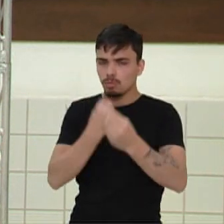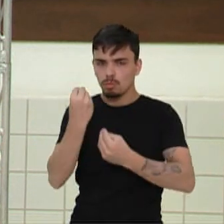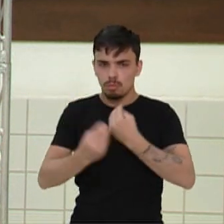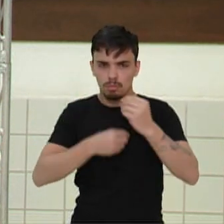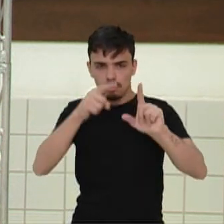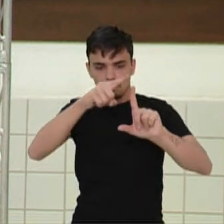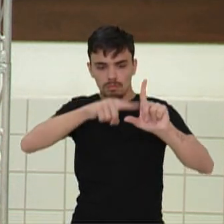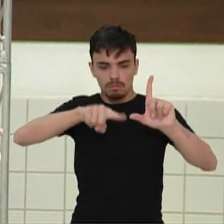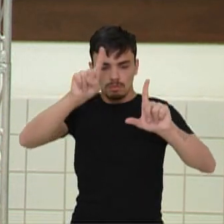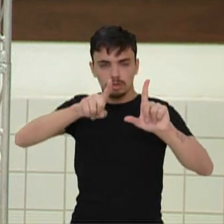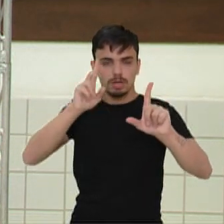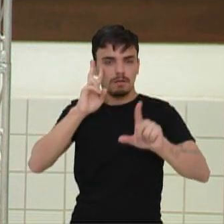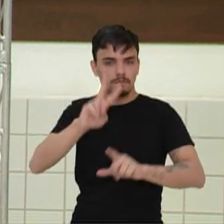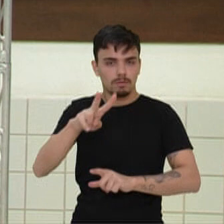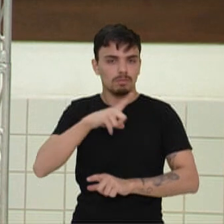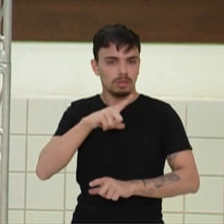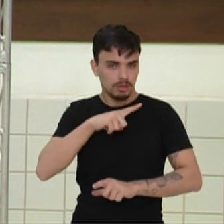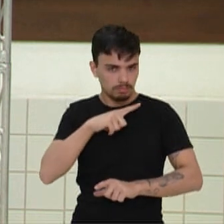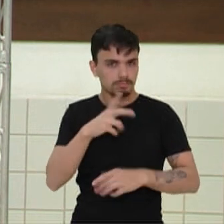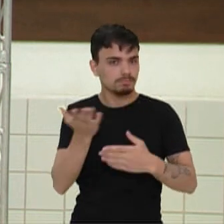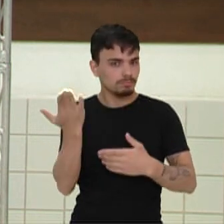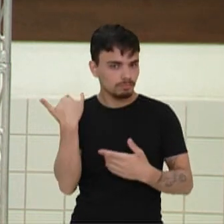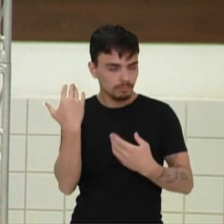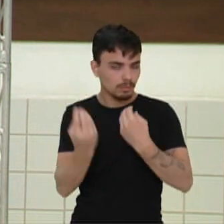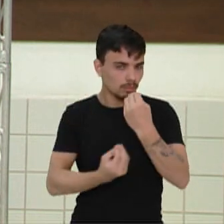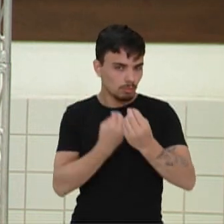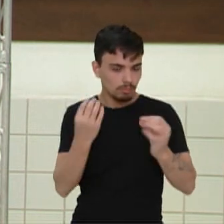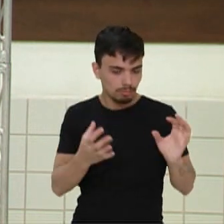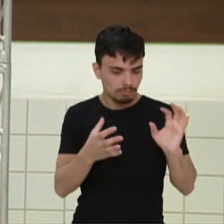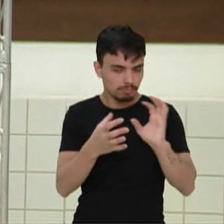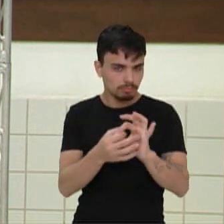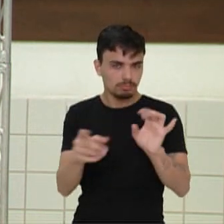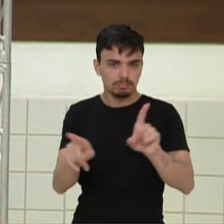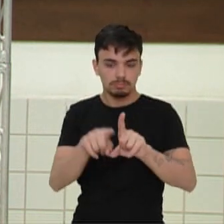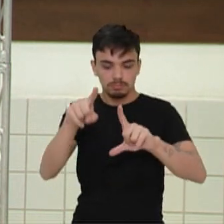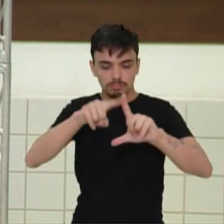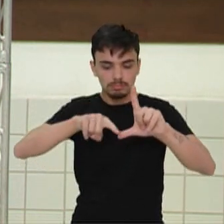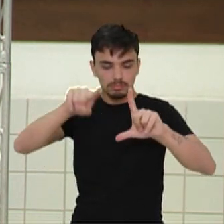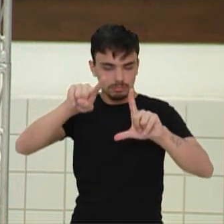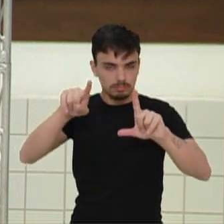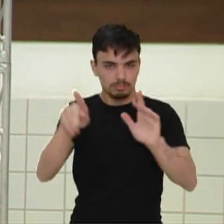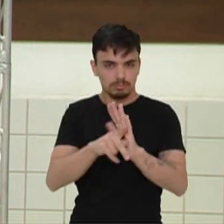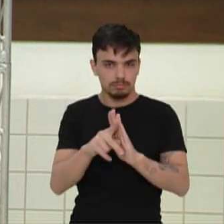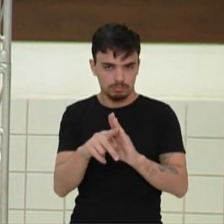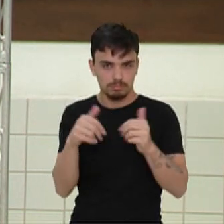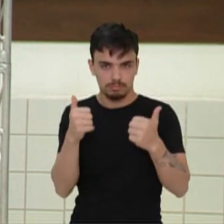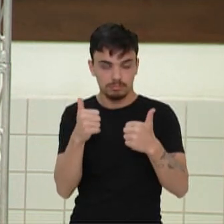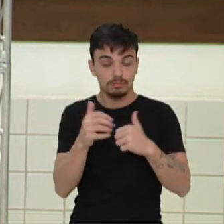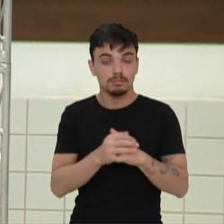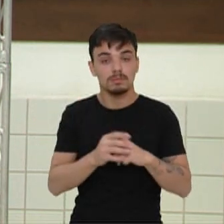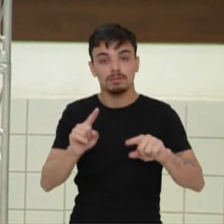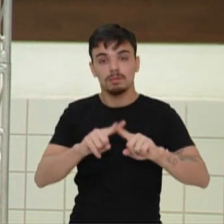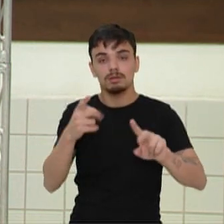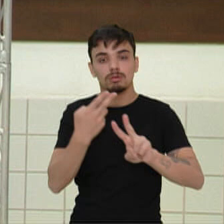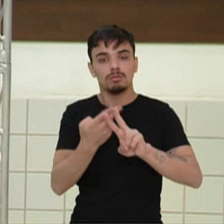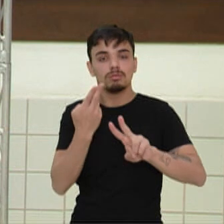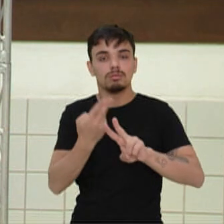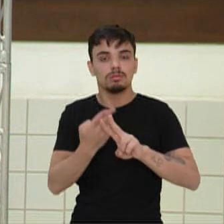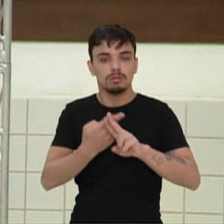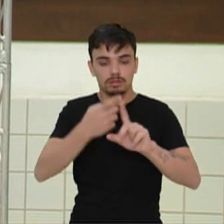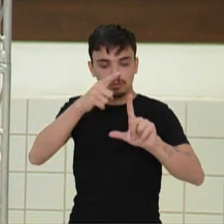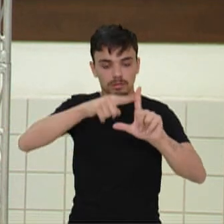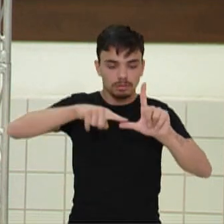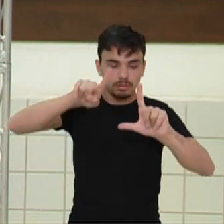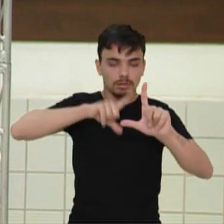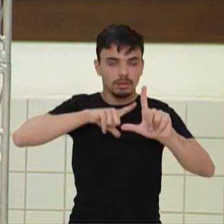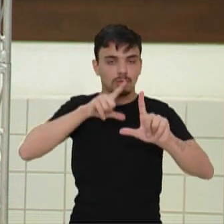calcula o vértice. A gente já viu as formulazinhas que determinam ali as coordenadas do vértice para a gente. Usando aquelas formulazinhas, a gente